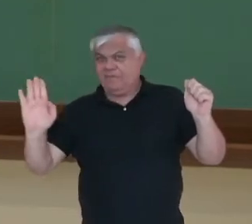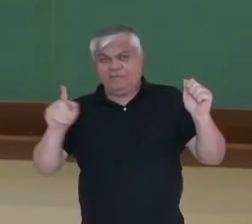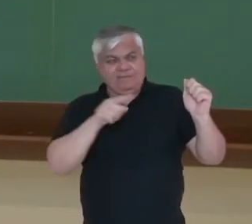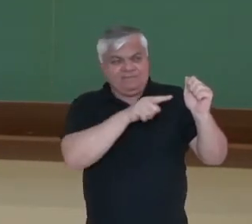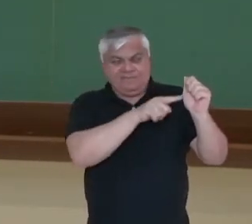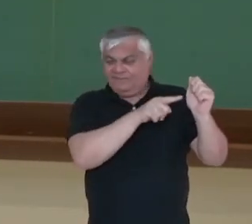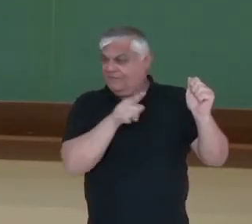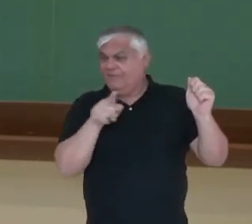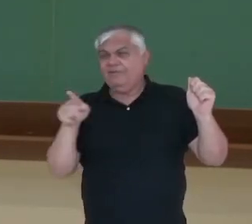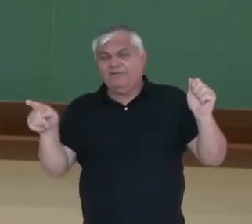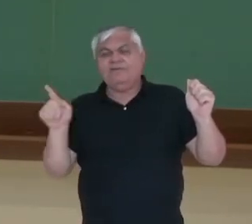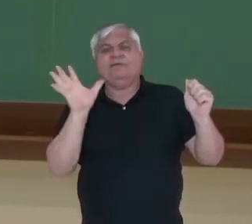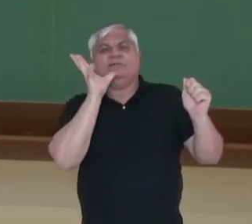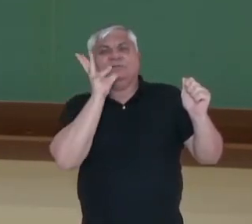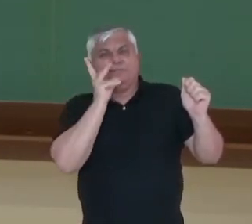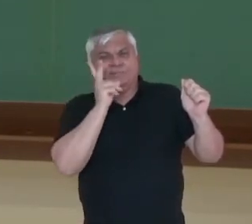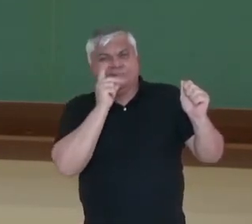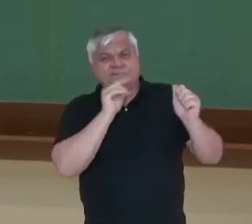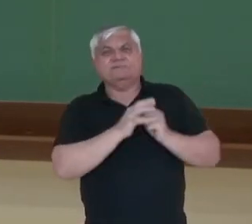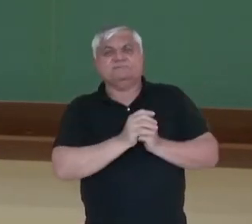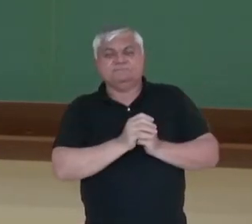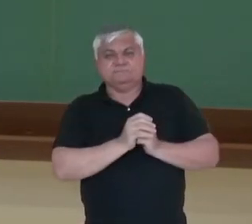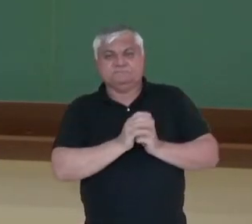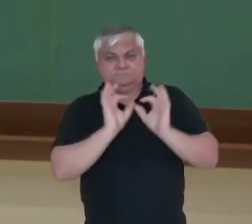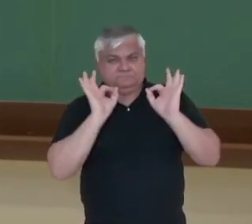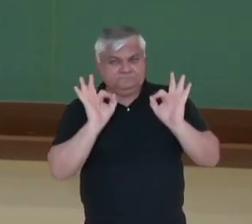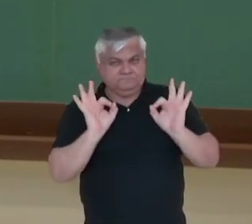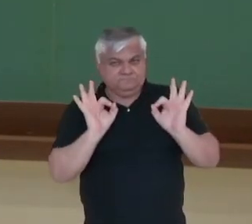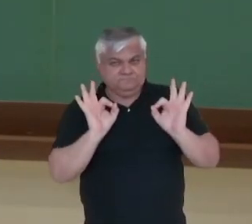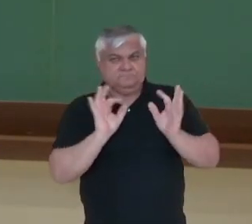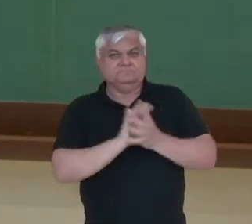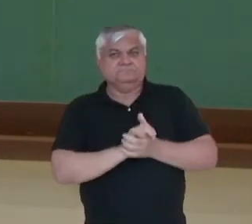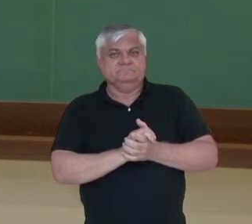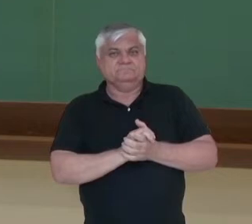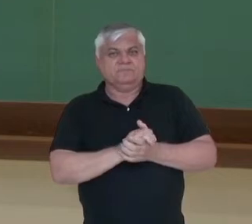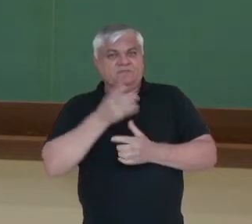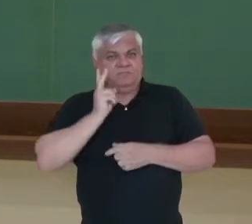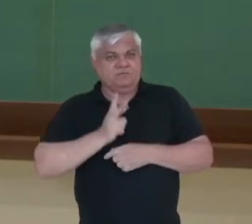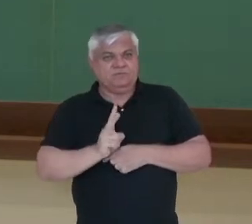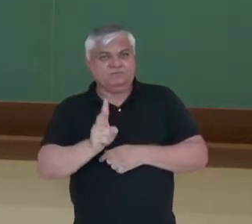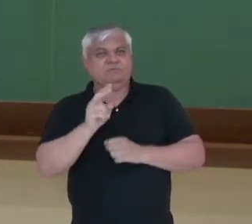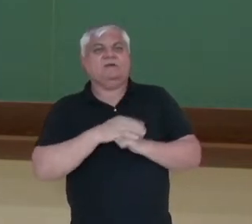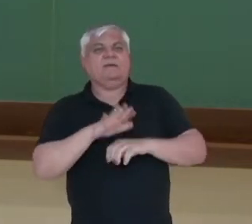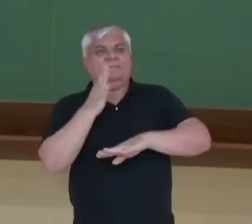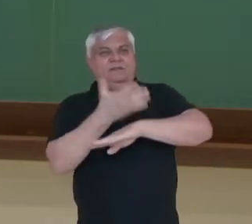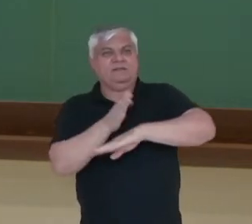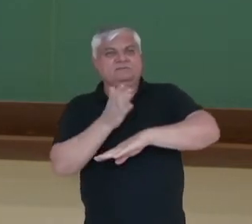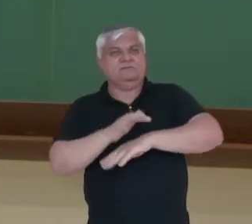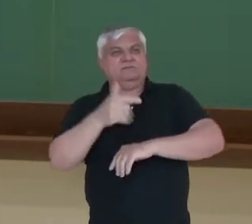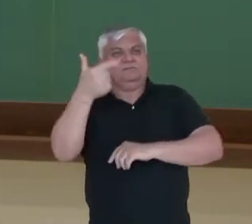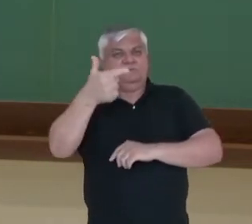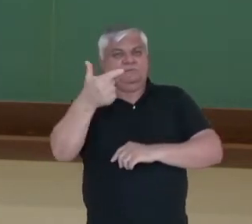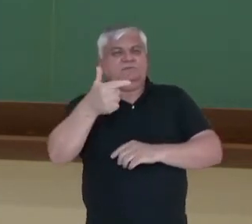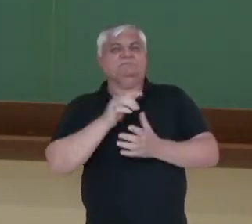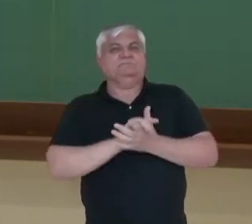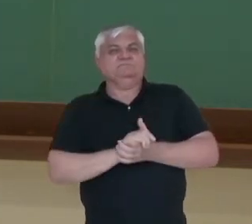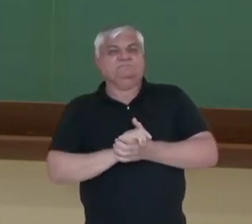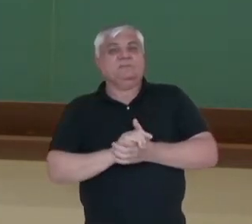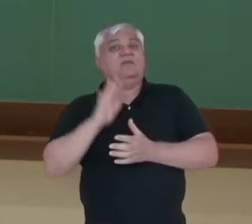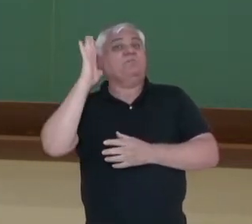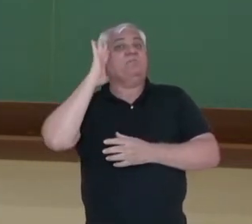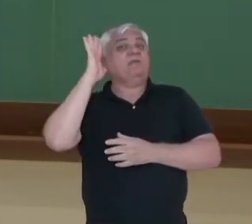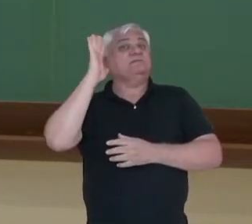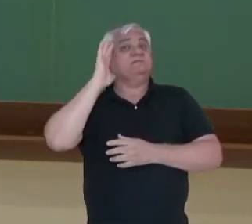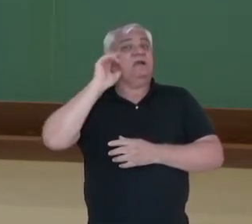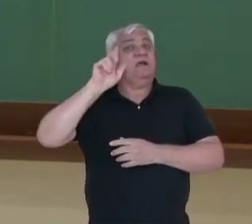ponto A até o ponto B. Tudo bem? Vamos então para o Praticando 2? Não, vamos